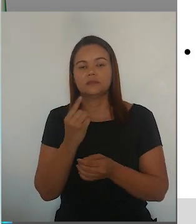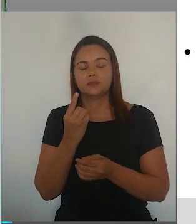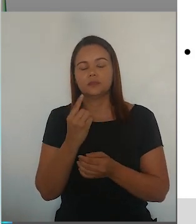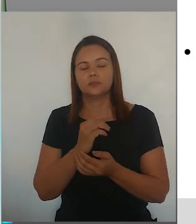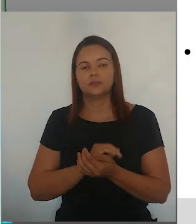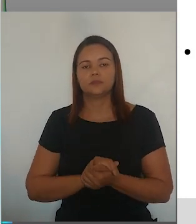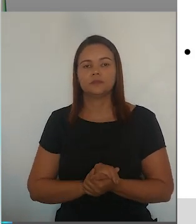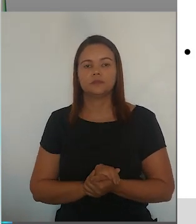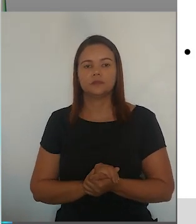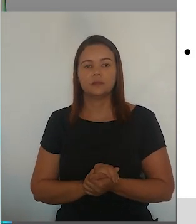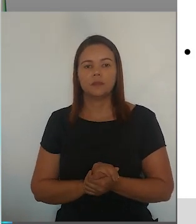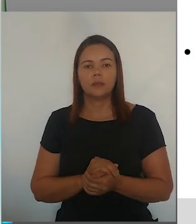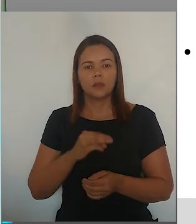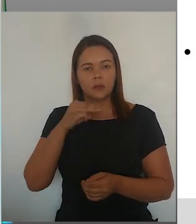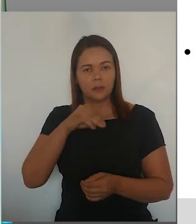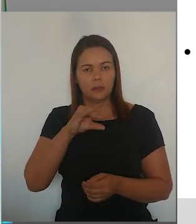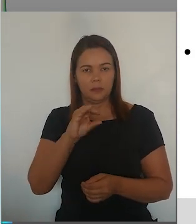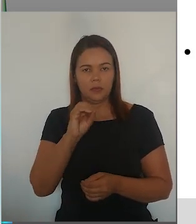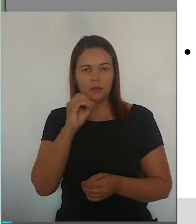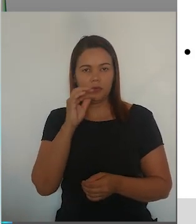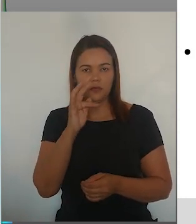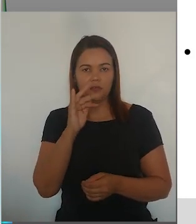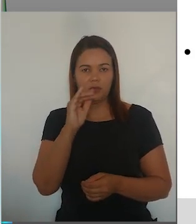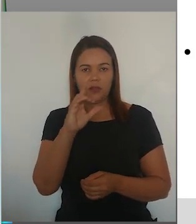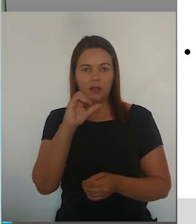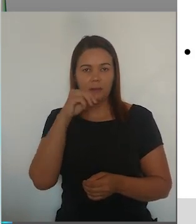micrômetros de extensão.